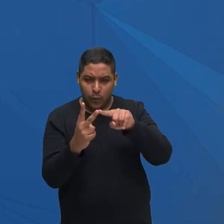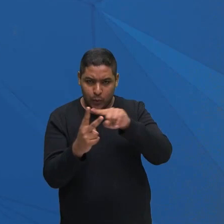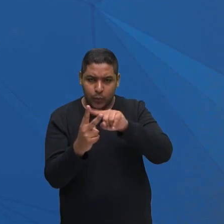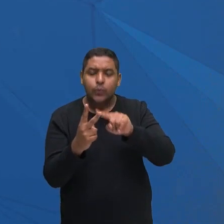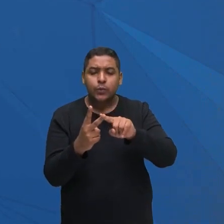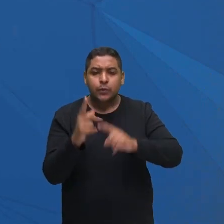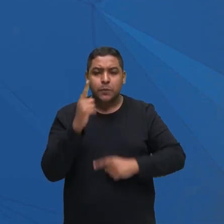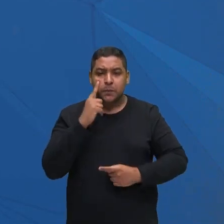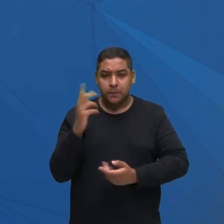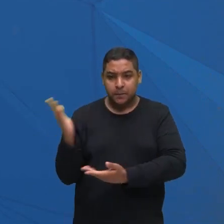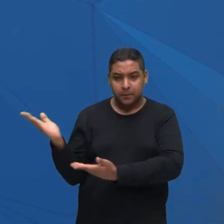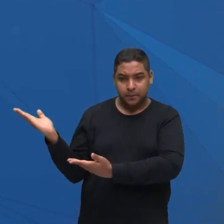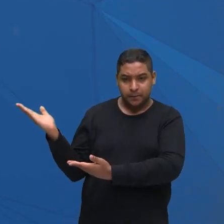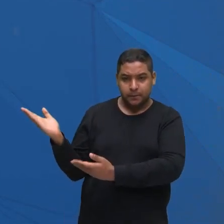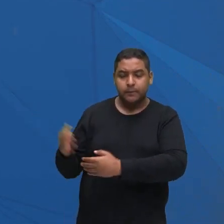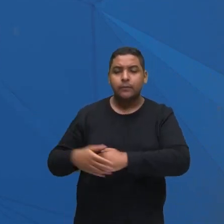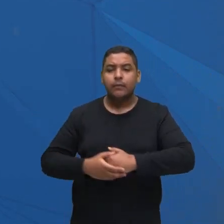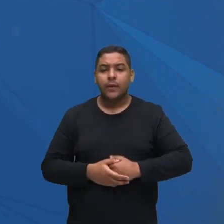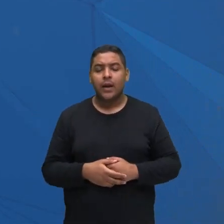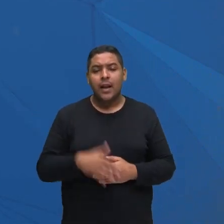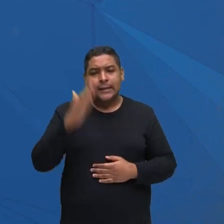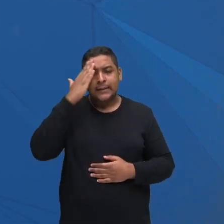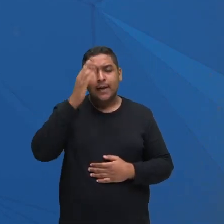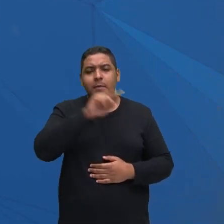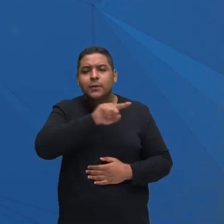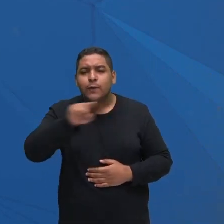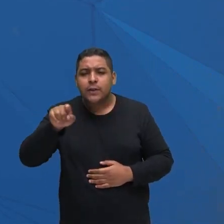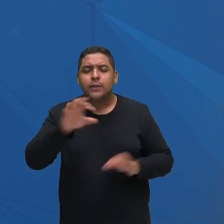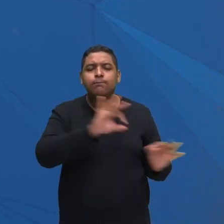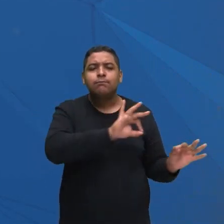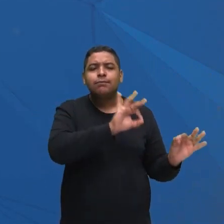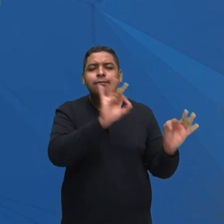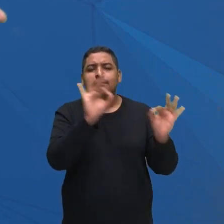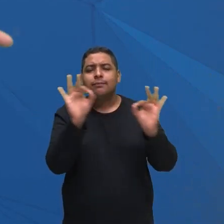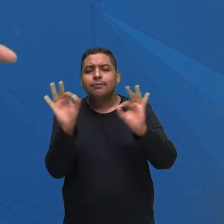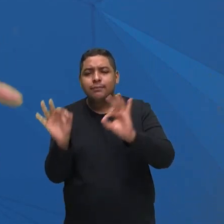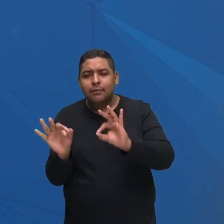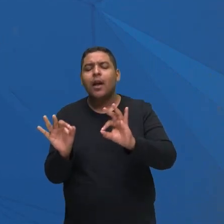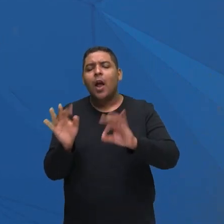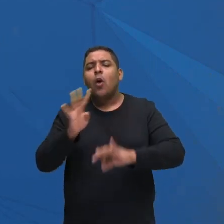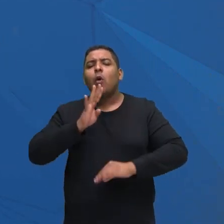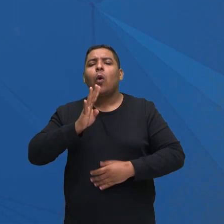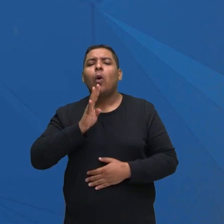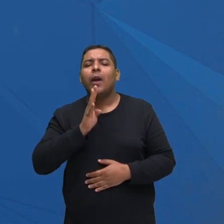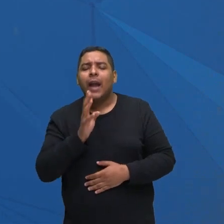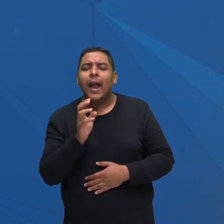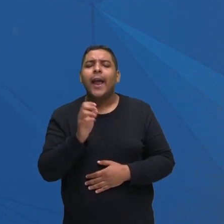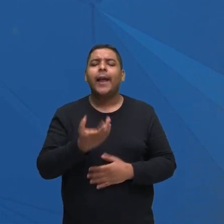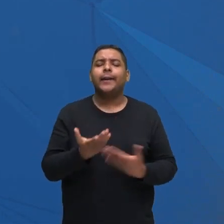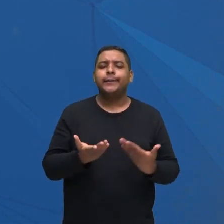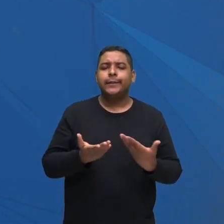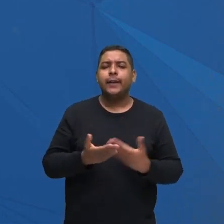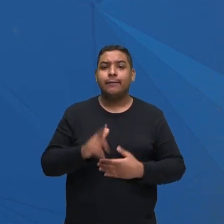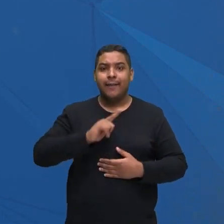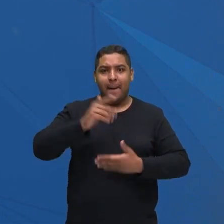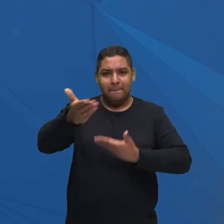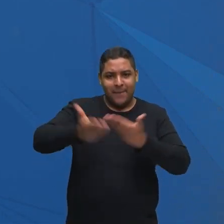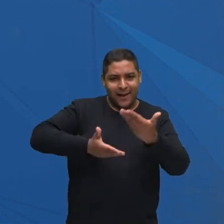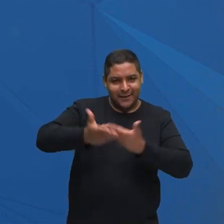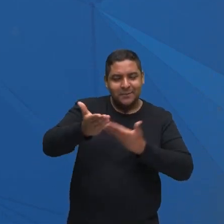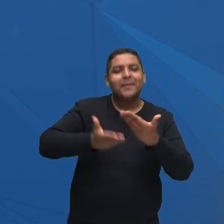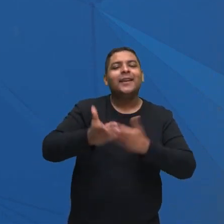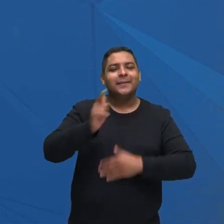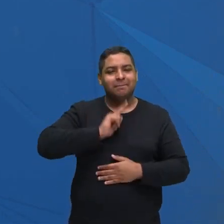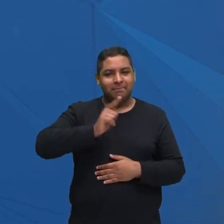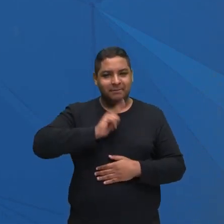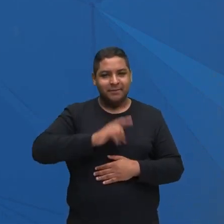da variação linguística e saber se vocês estão aí acompanhando, se já ouviram falar. E temos participação, olha só, quero ver